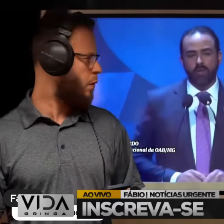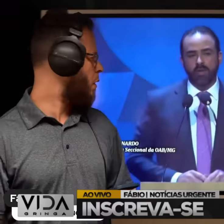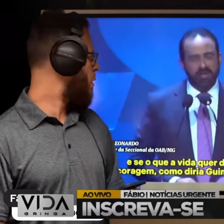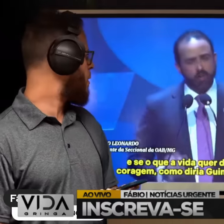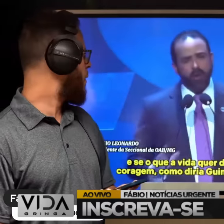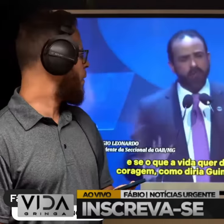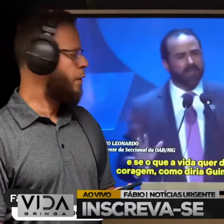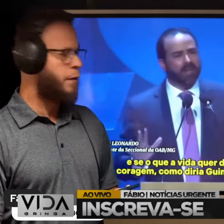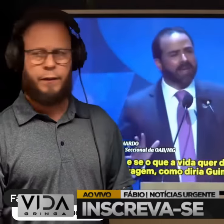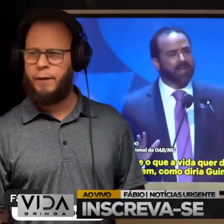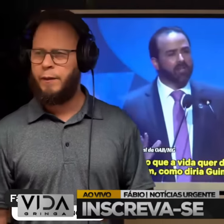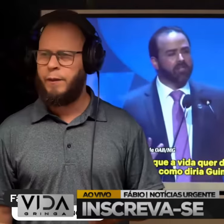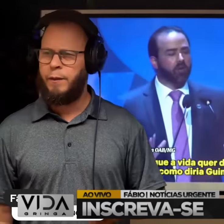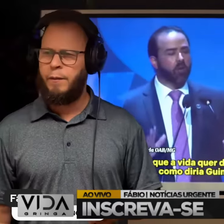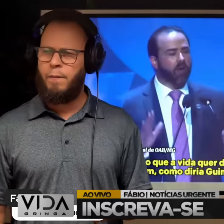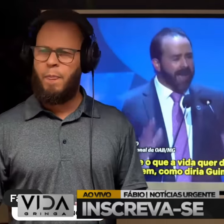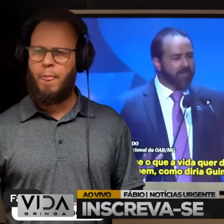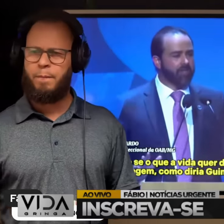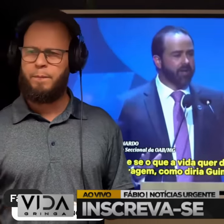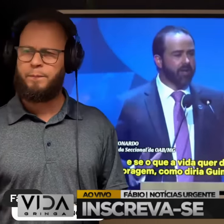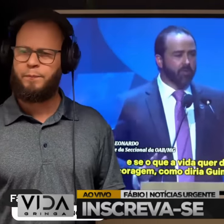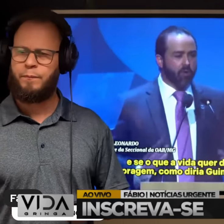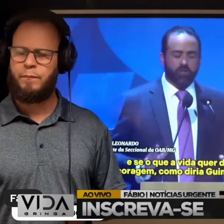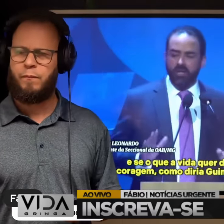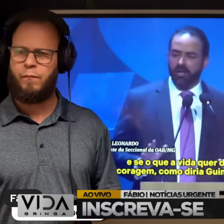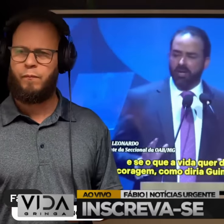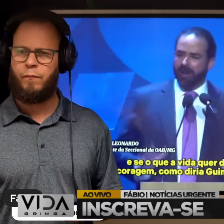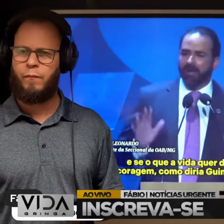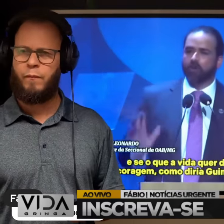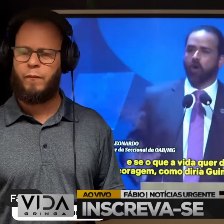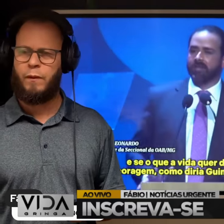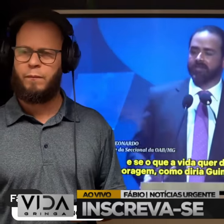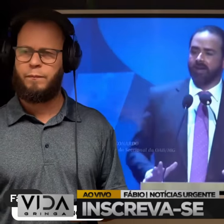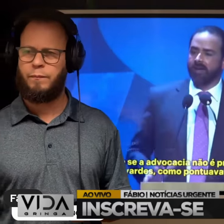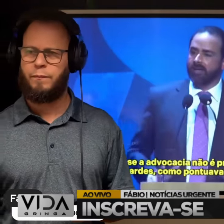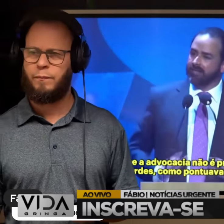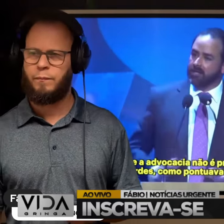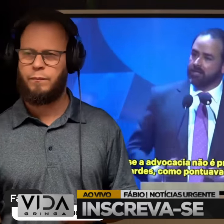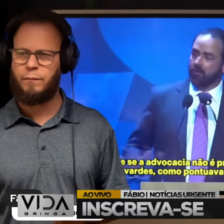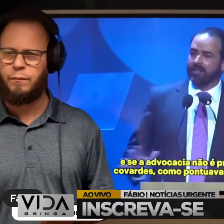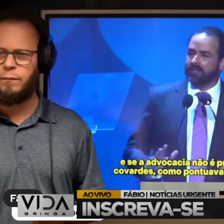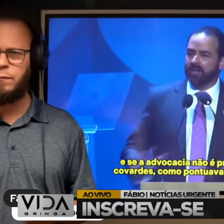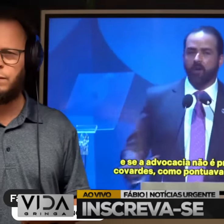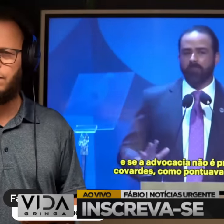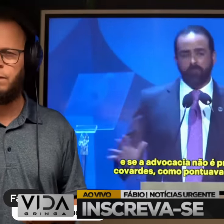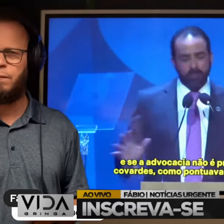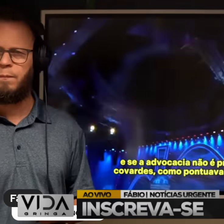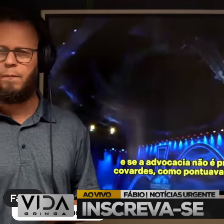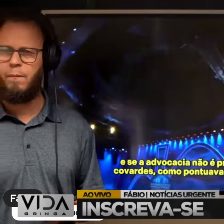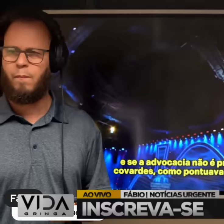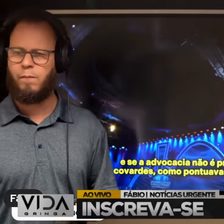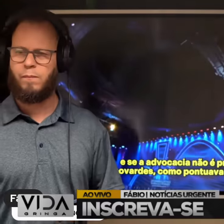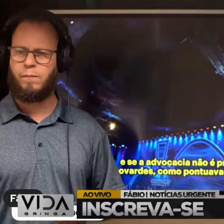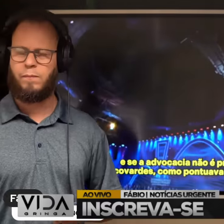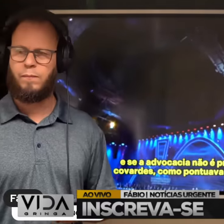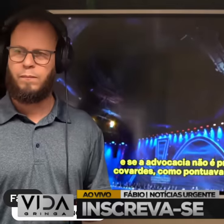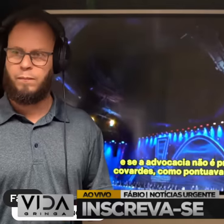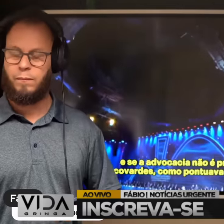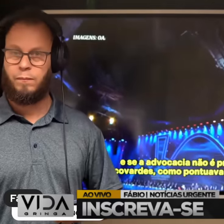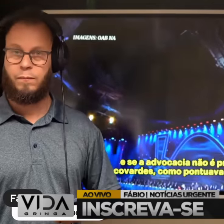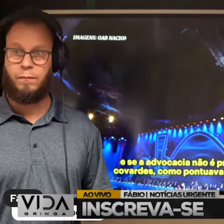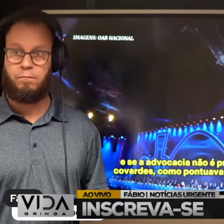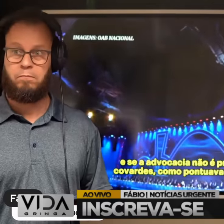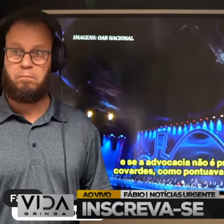Respeito. E se a vida quer da gente a coragem, como diria Guimarães Rosa, e se a advocacia não é profissão de